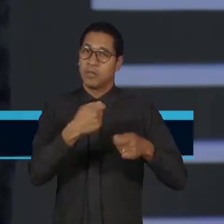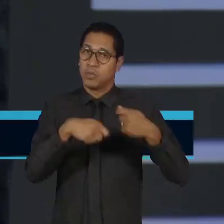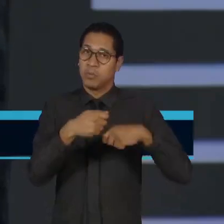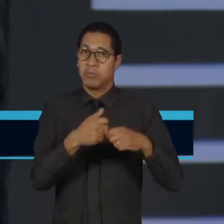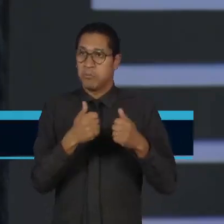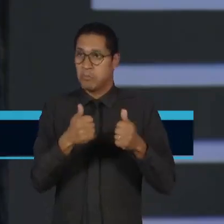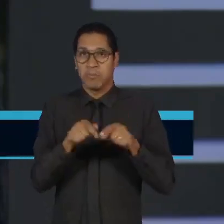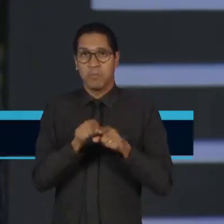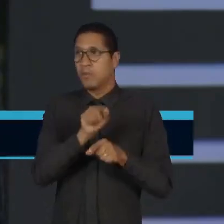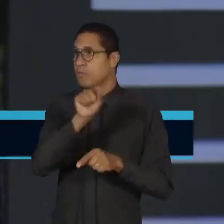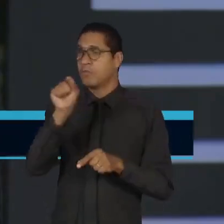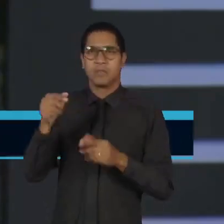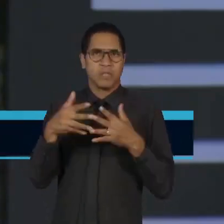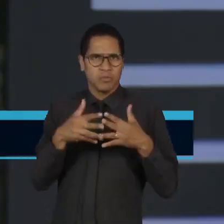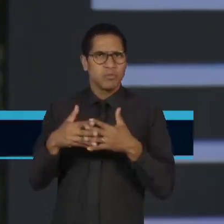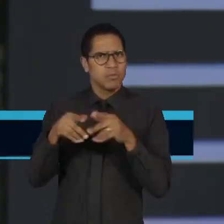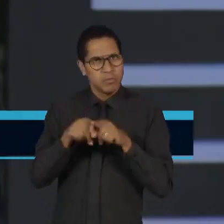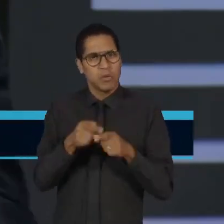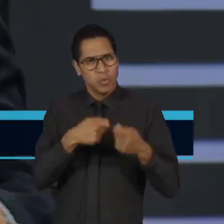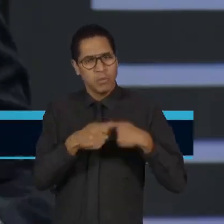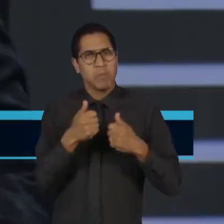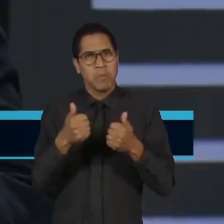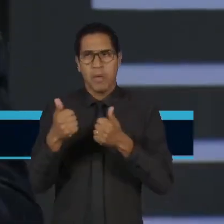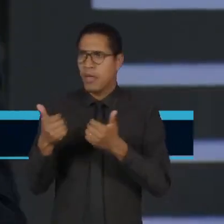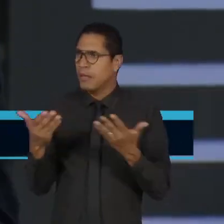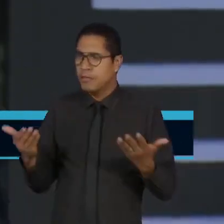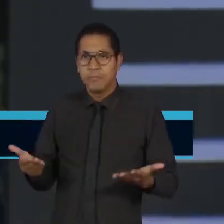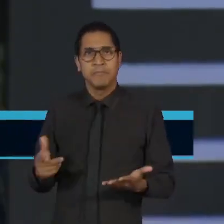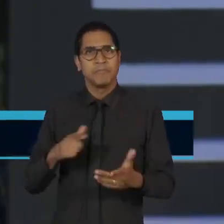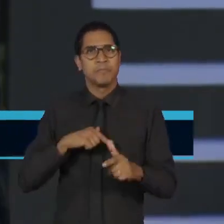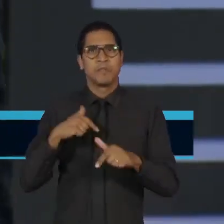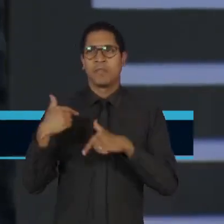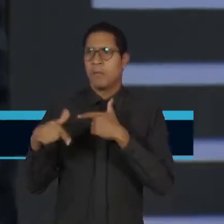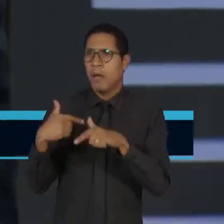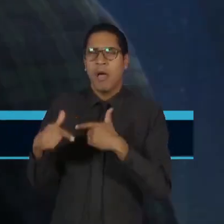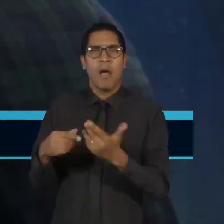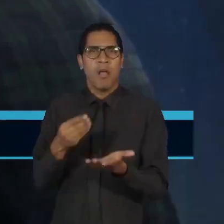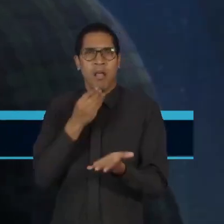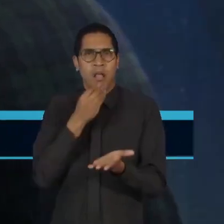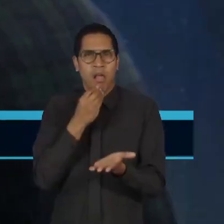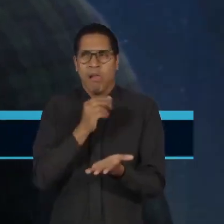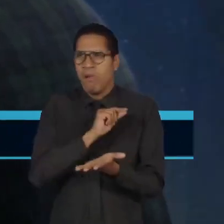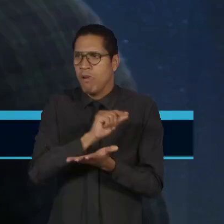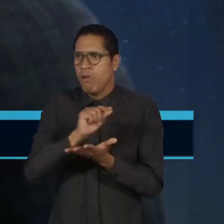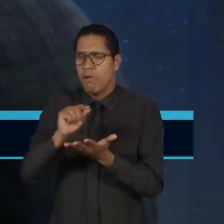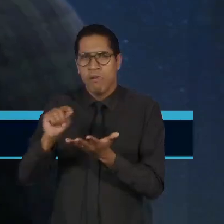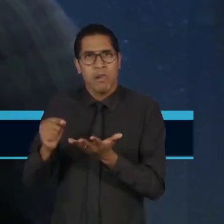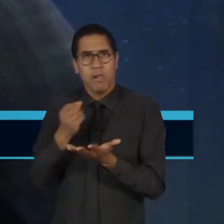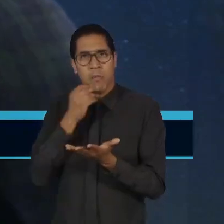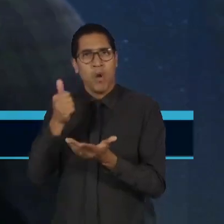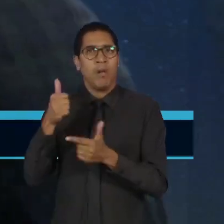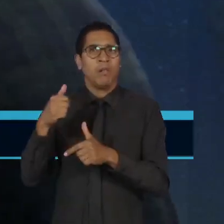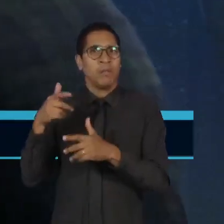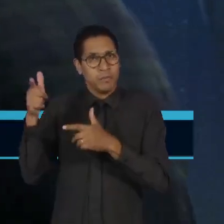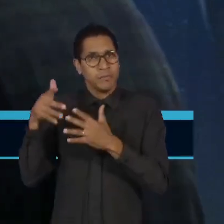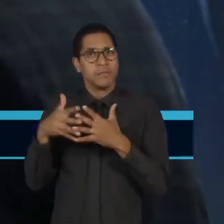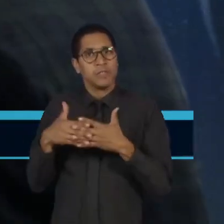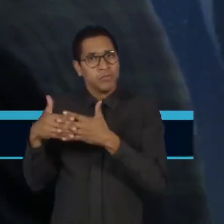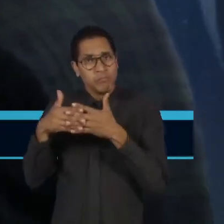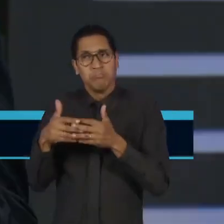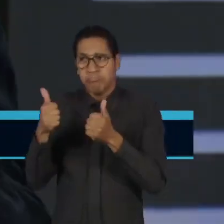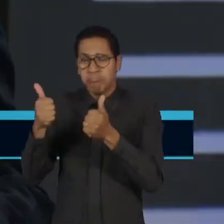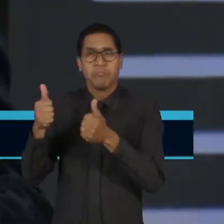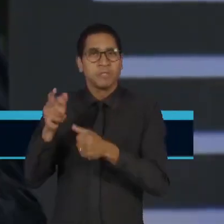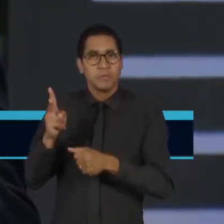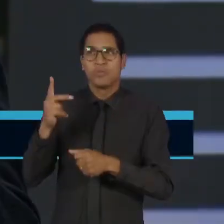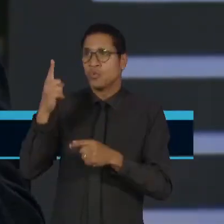com as outras economias, nem se fala. Tudo, né? Emprego melhorando. Uma série de coisas, a inovação, né? Os Estados Unidos nunca